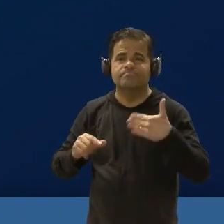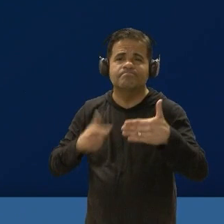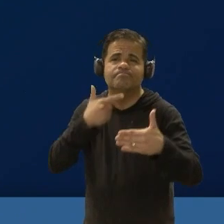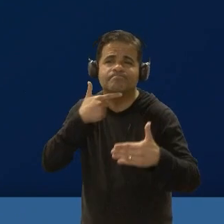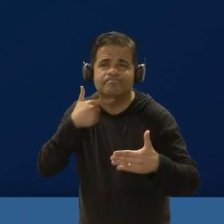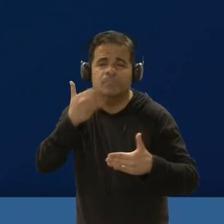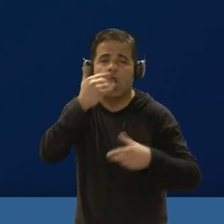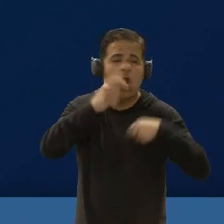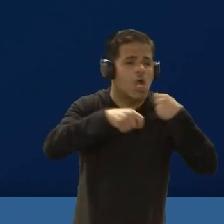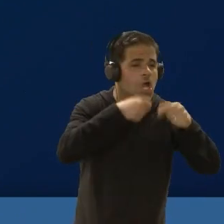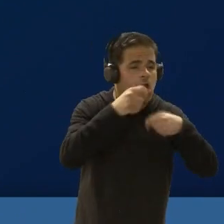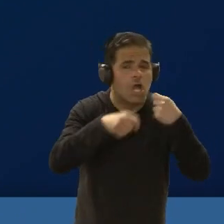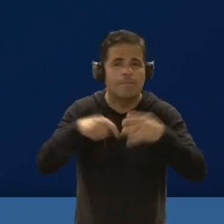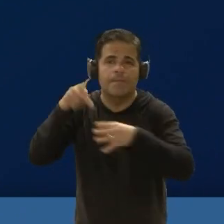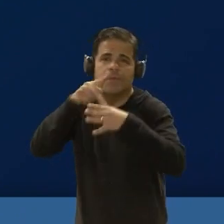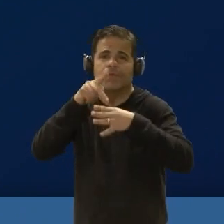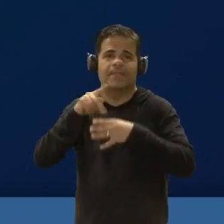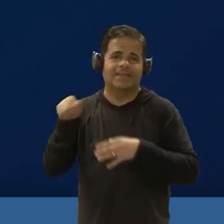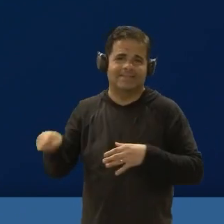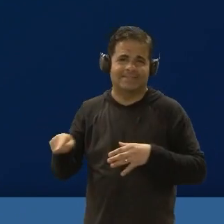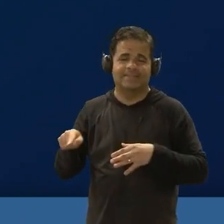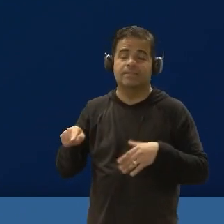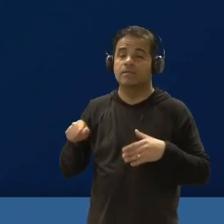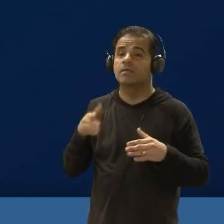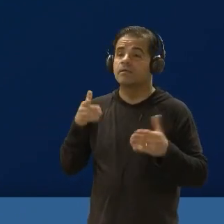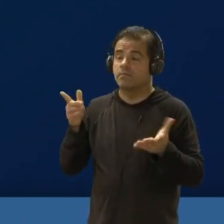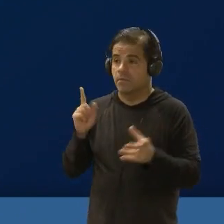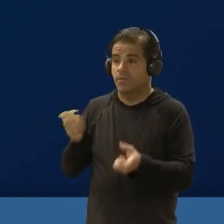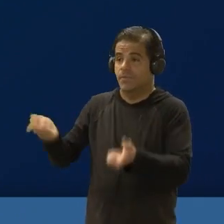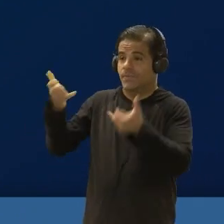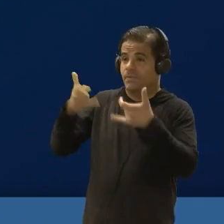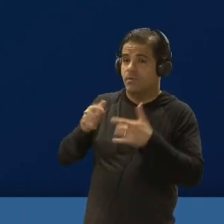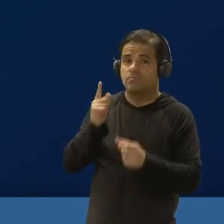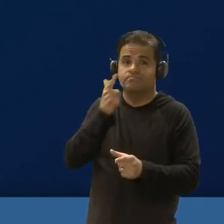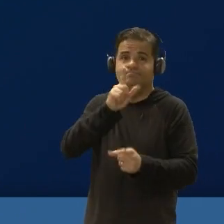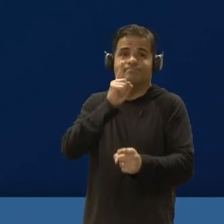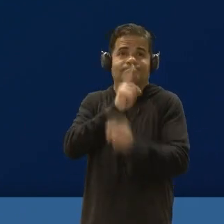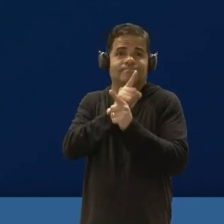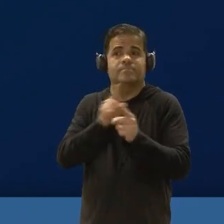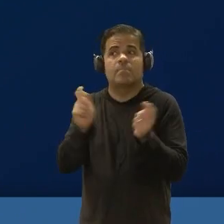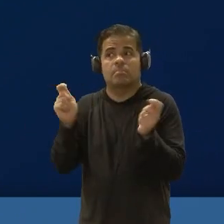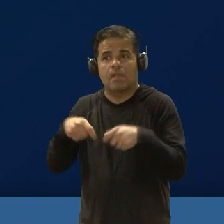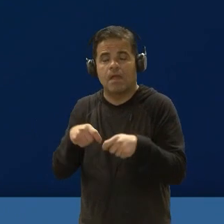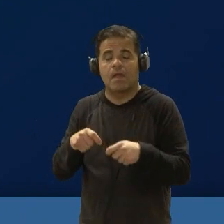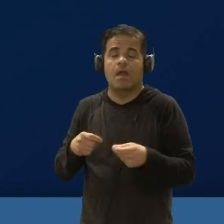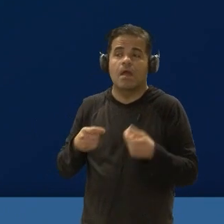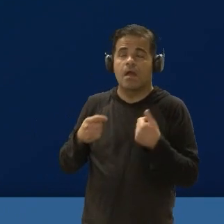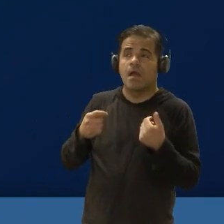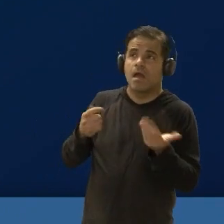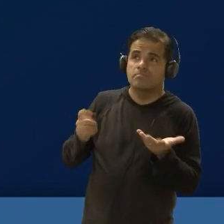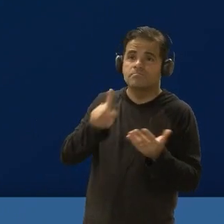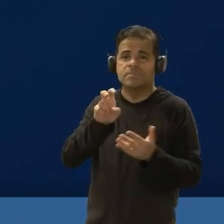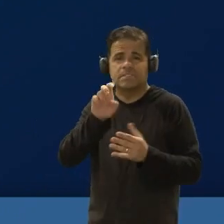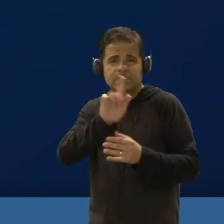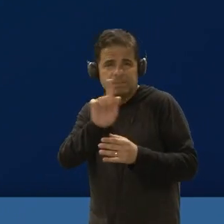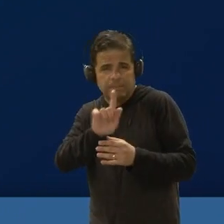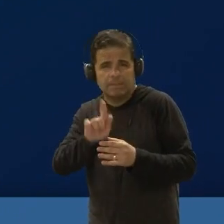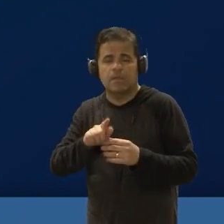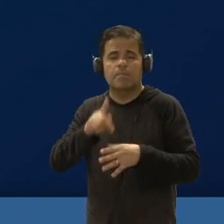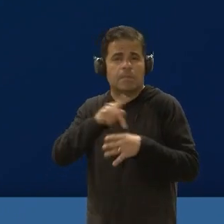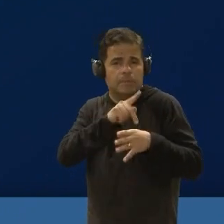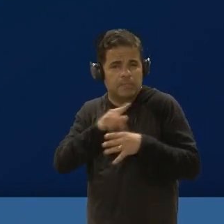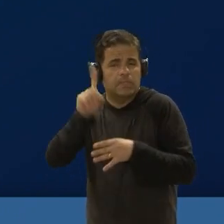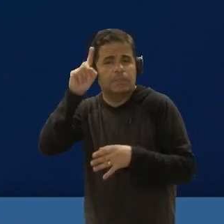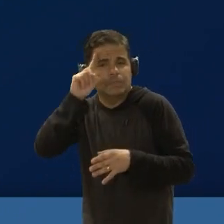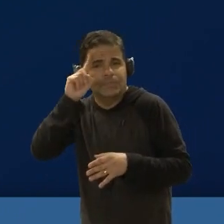vontade de comer proteína. E com o Nutren Control a gente consegue garantir ao menos 15 gramas de proteína por